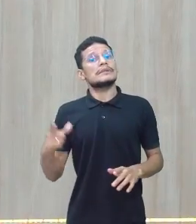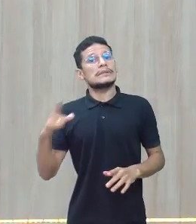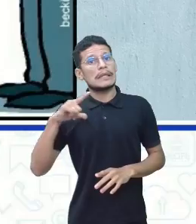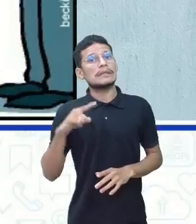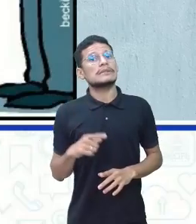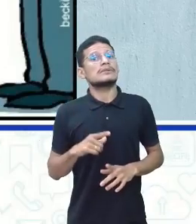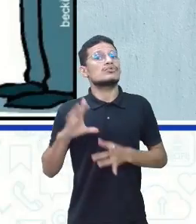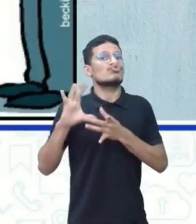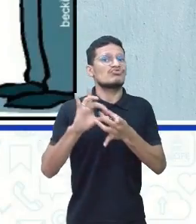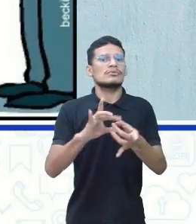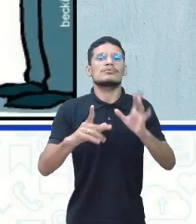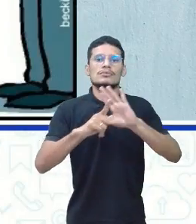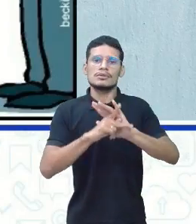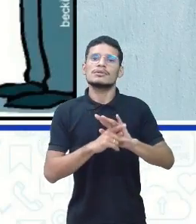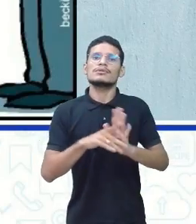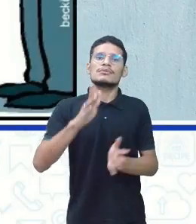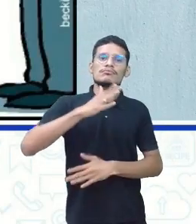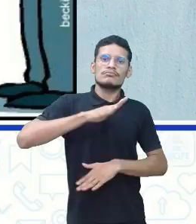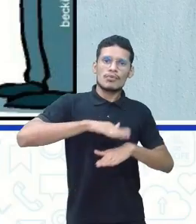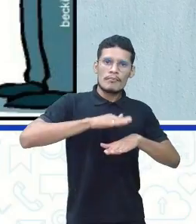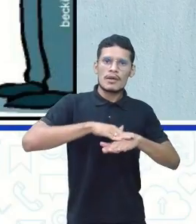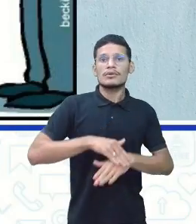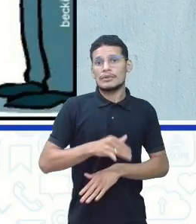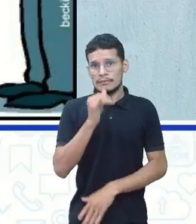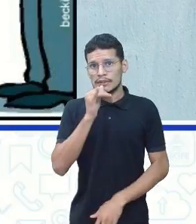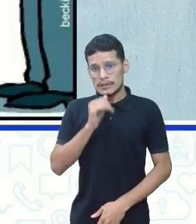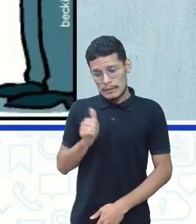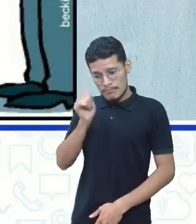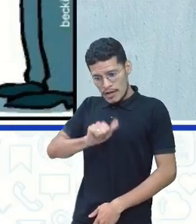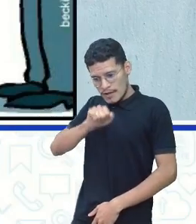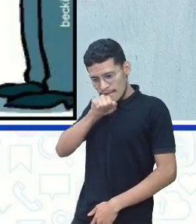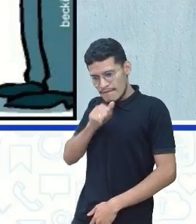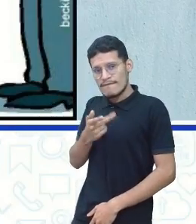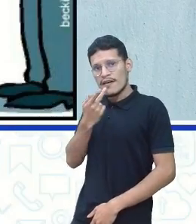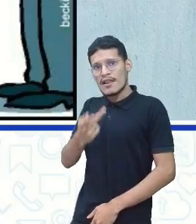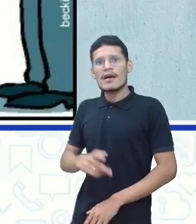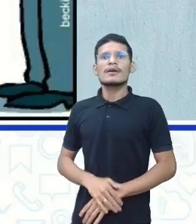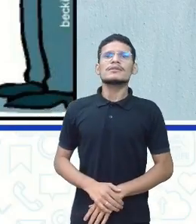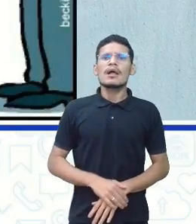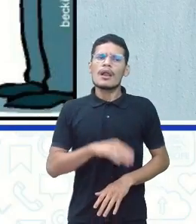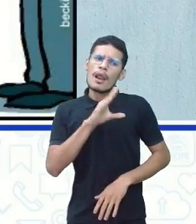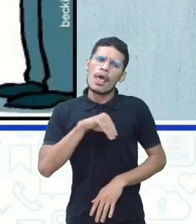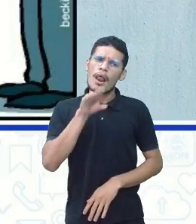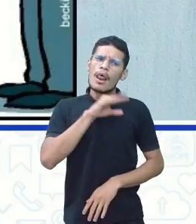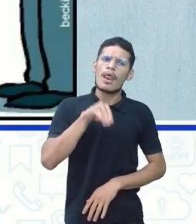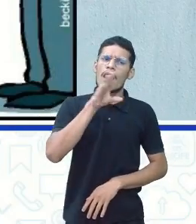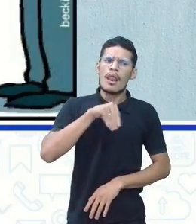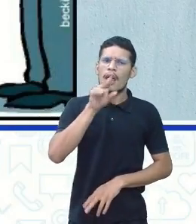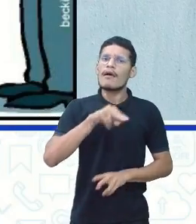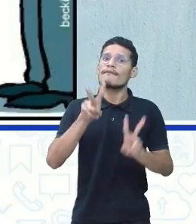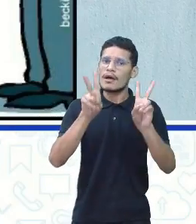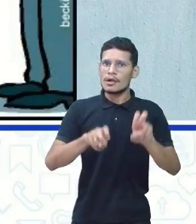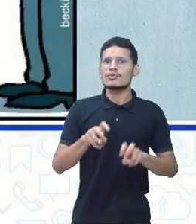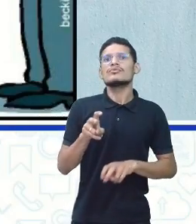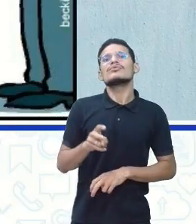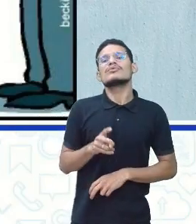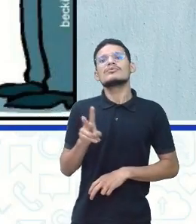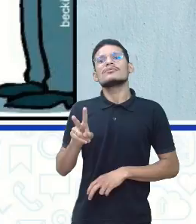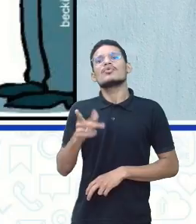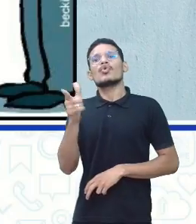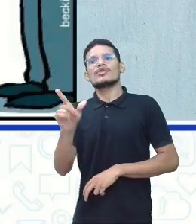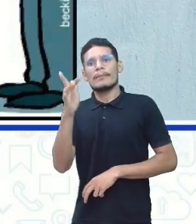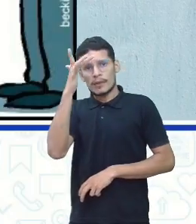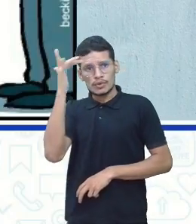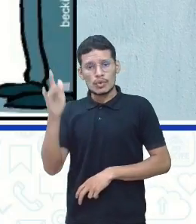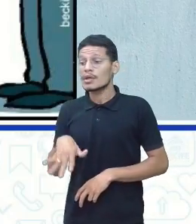O Armandinho fala assim, ele está lá escutando a mãe falar, e a vizinha blá blá blá blá, ela está falando sobre alguém. E ele vai